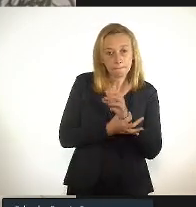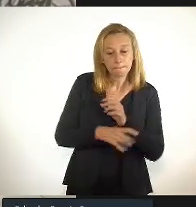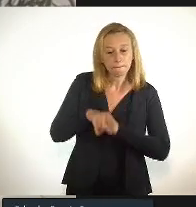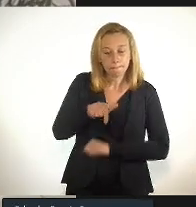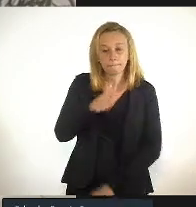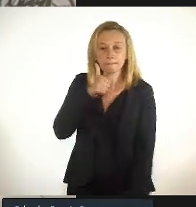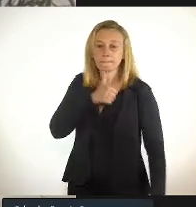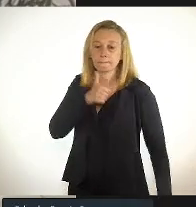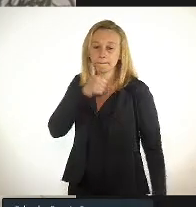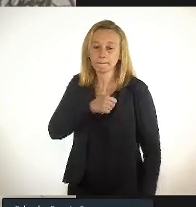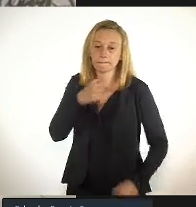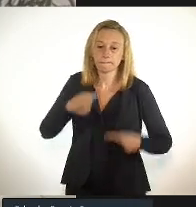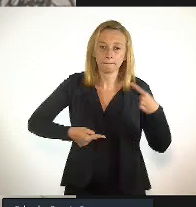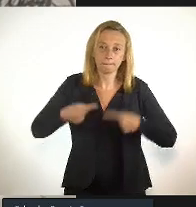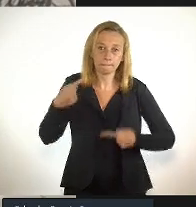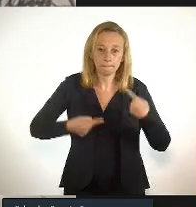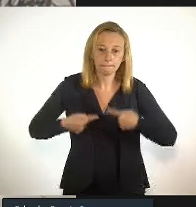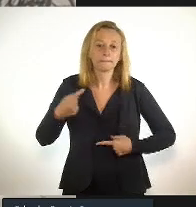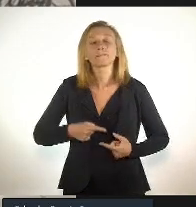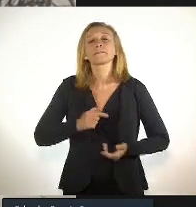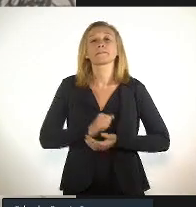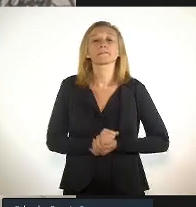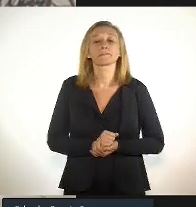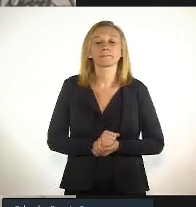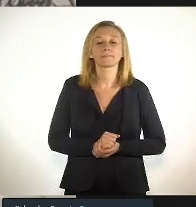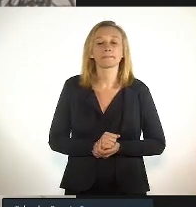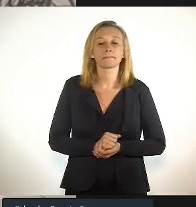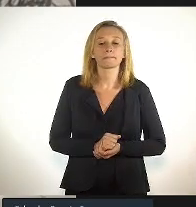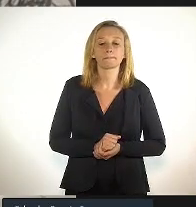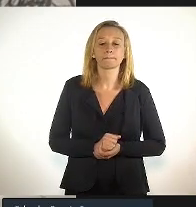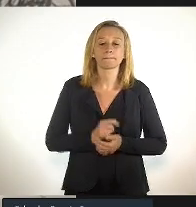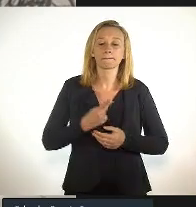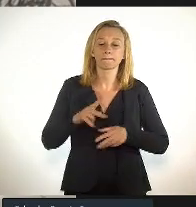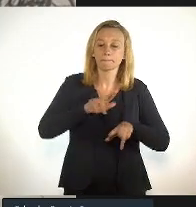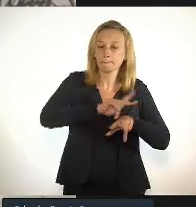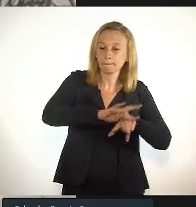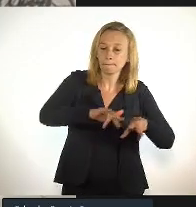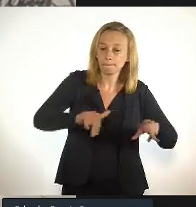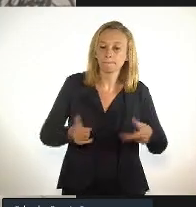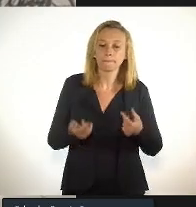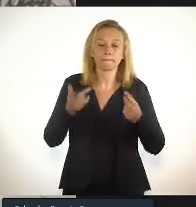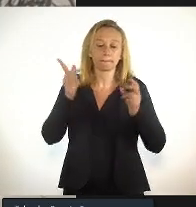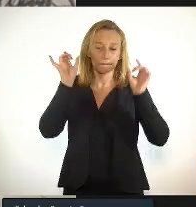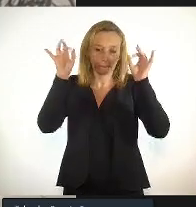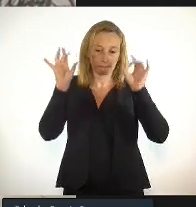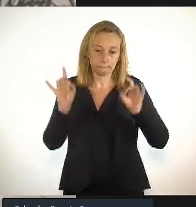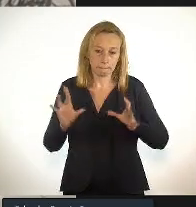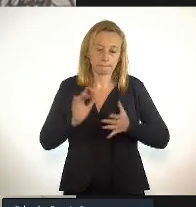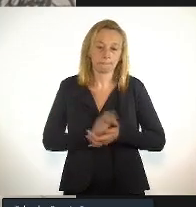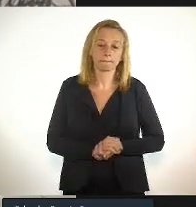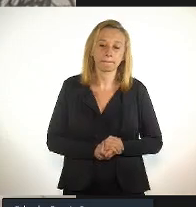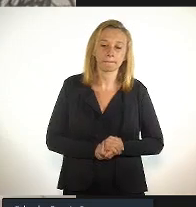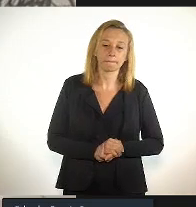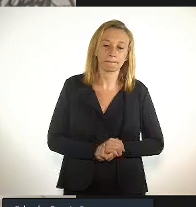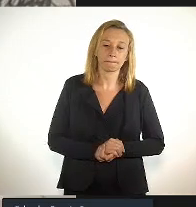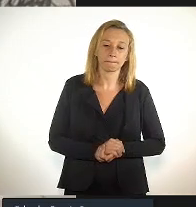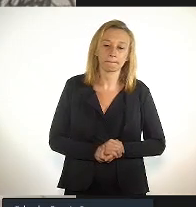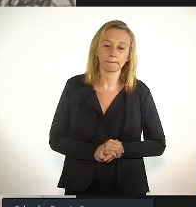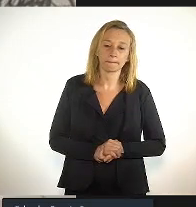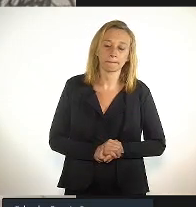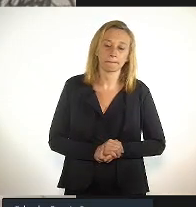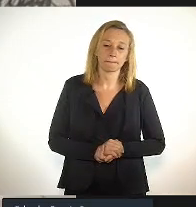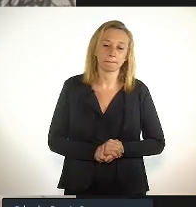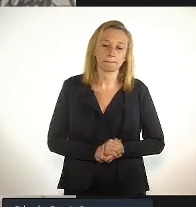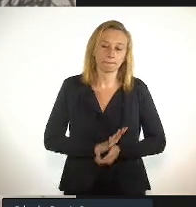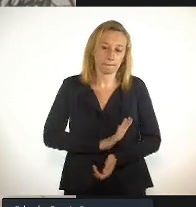na política, no que tange a sua diversidade, em especial dos marcadores